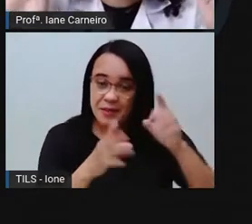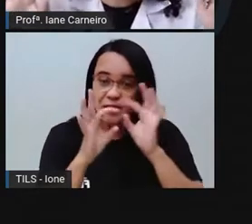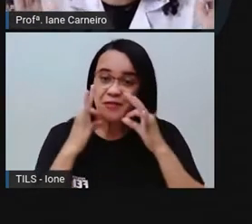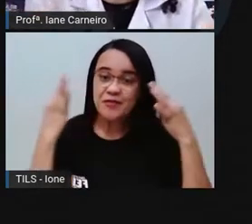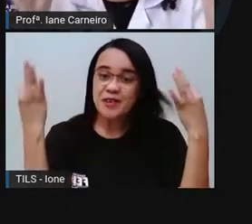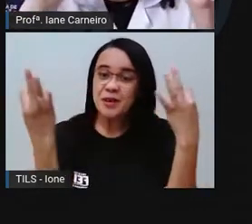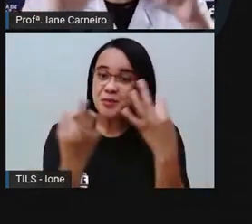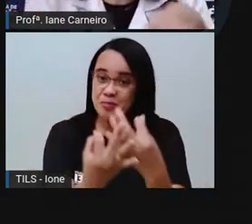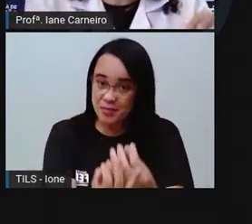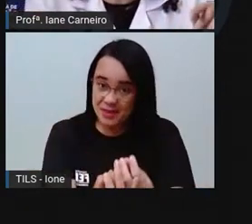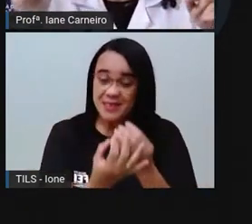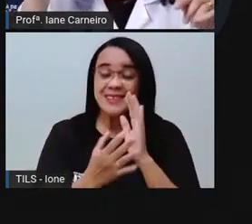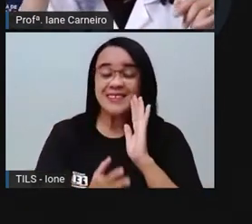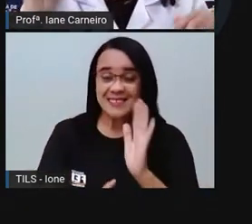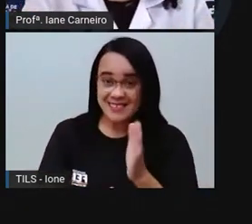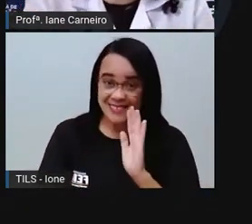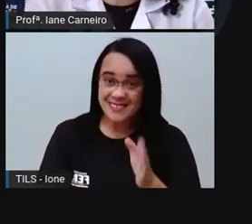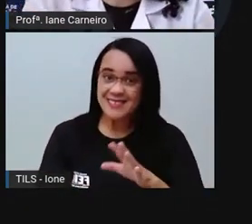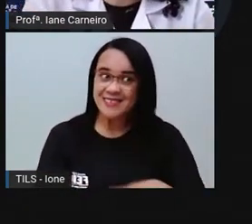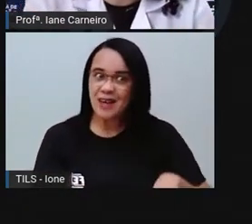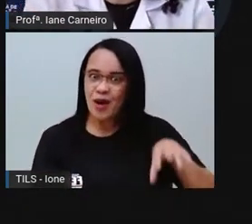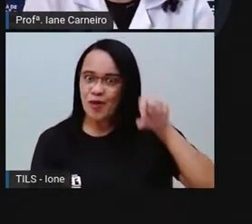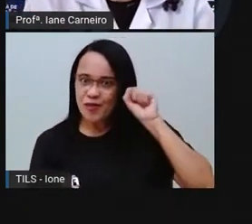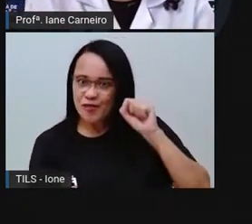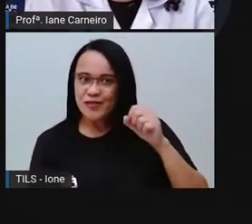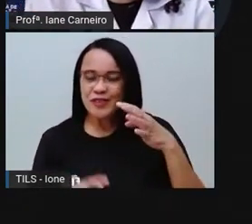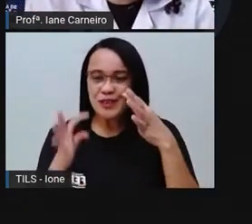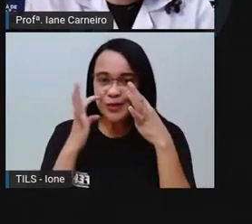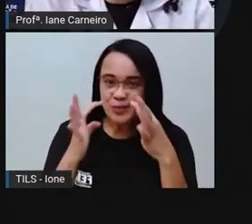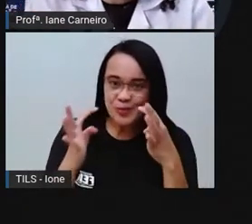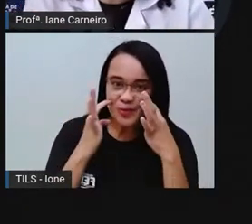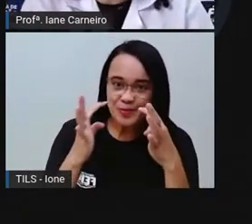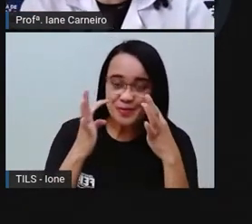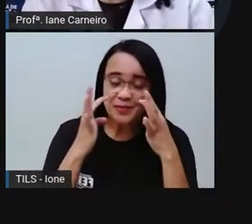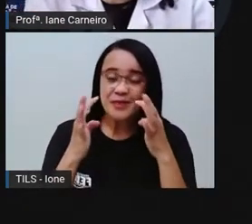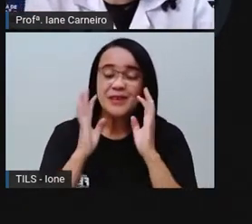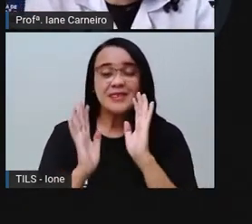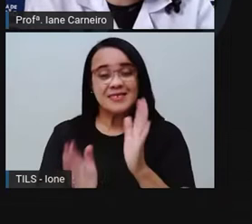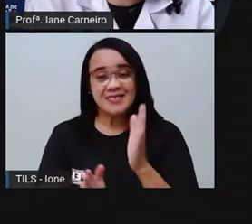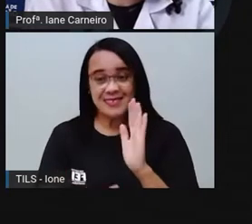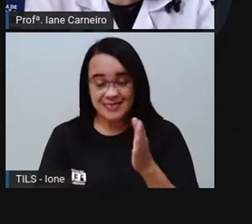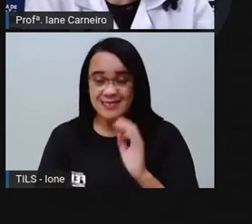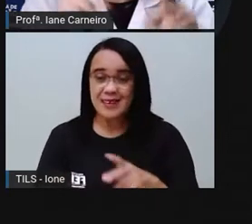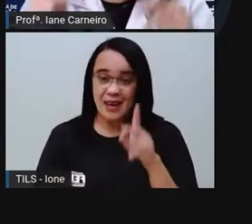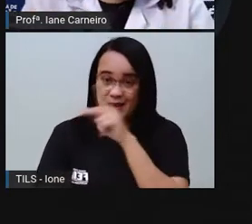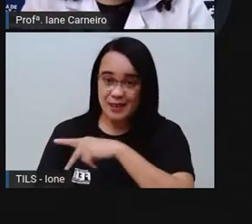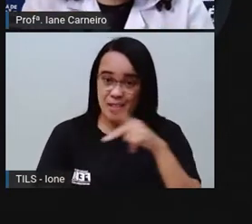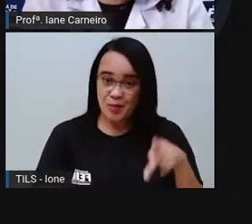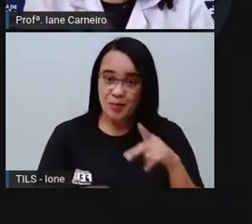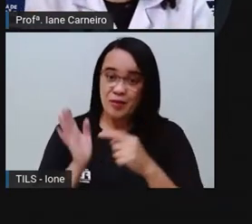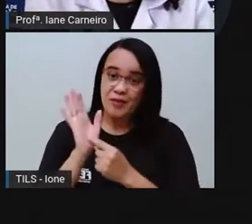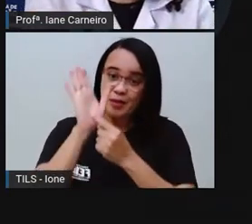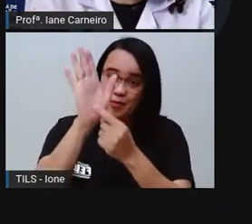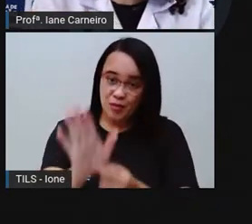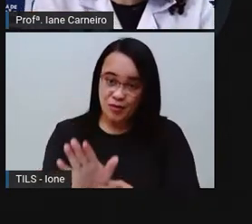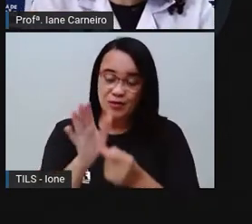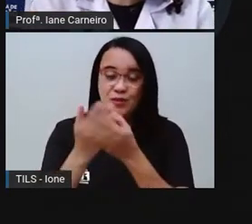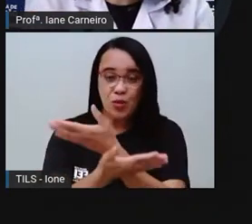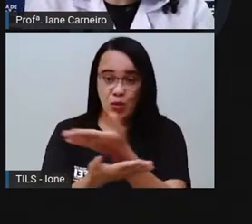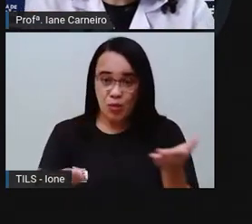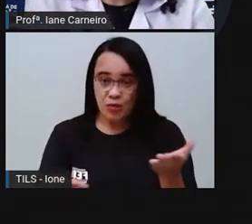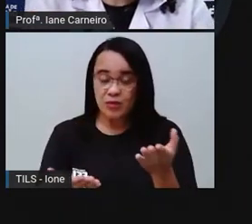algumas bolsas da sua casa já ouviu as parlendas que a prova trouxe para compartilhar com vocês aqui você conhece Oi